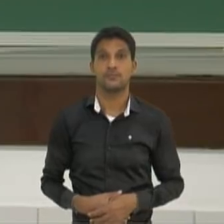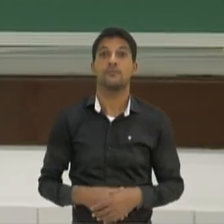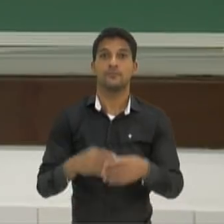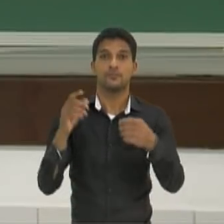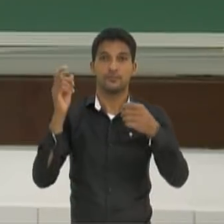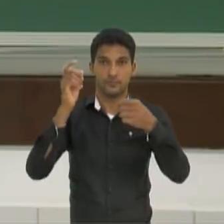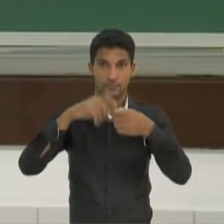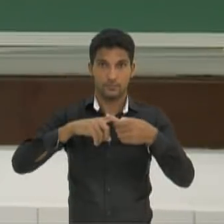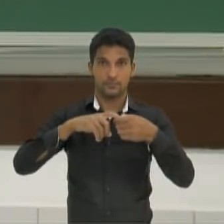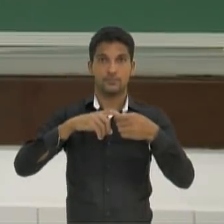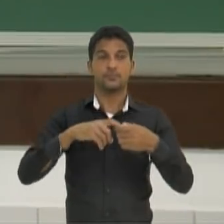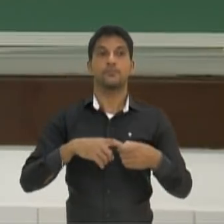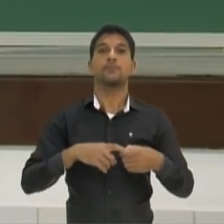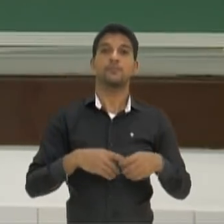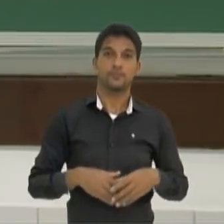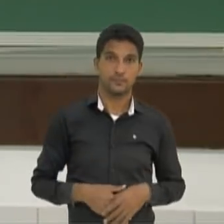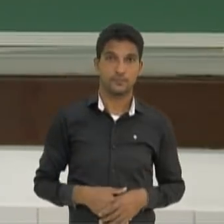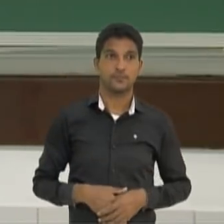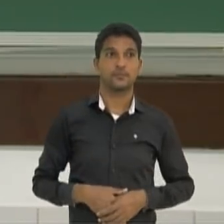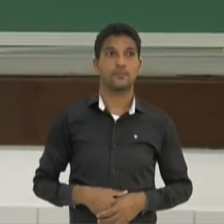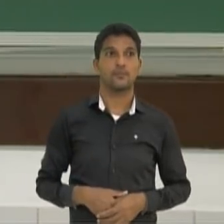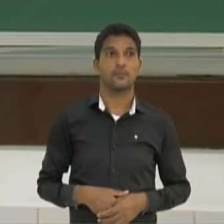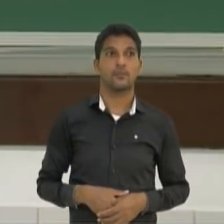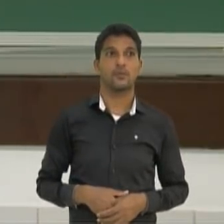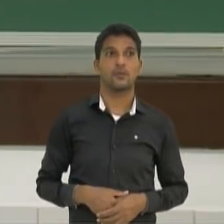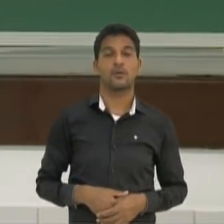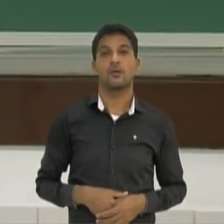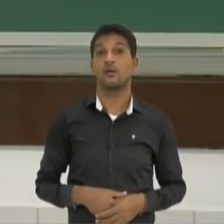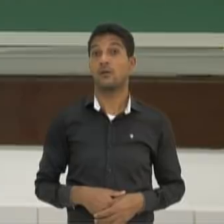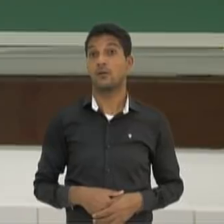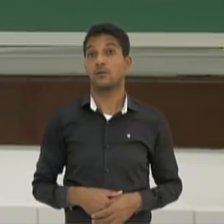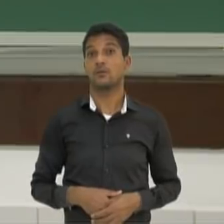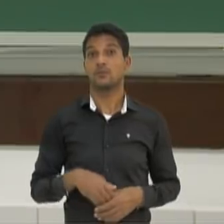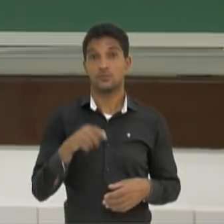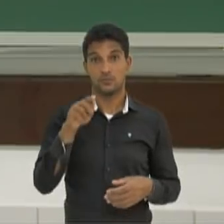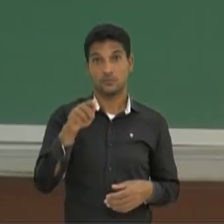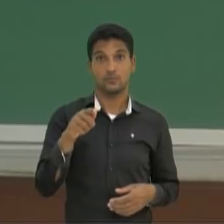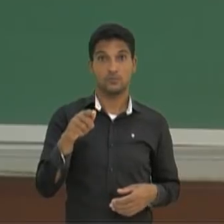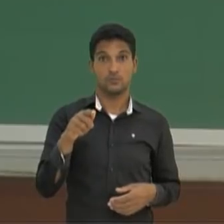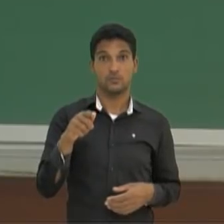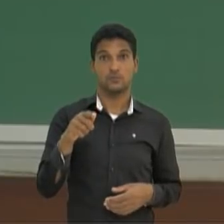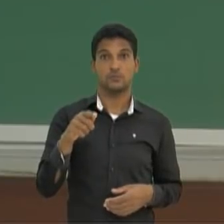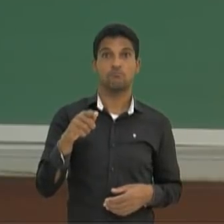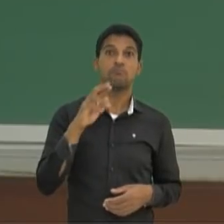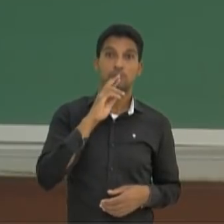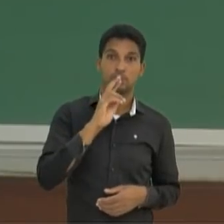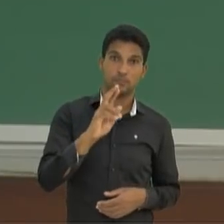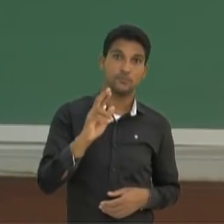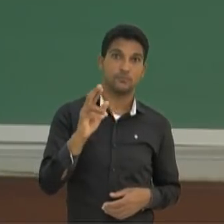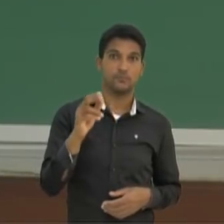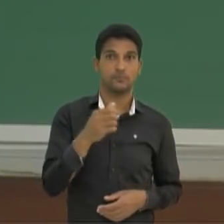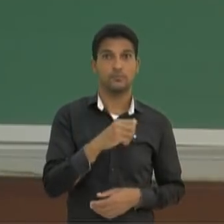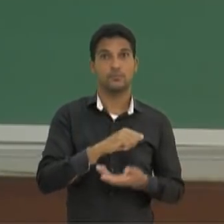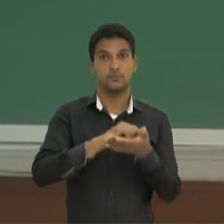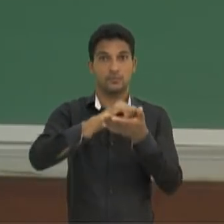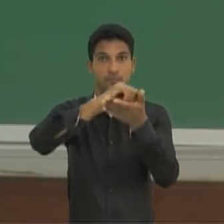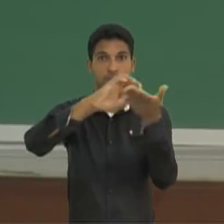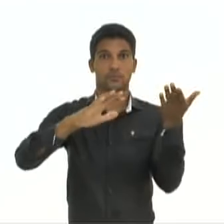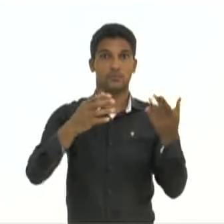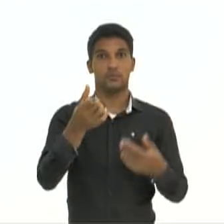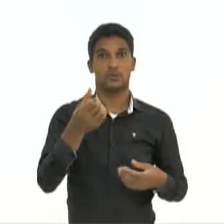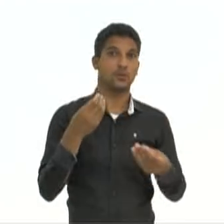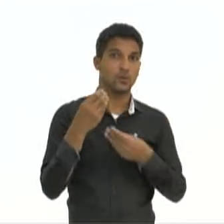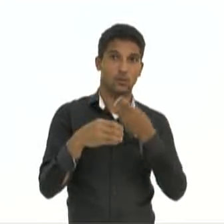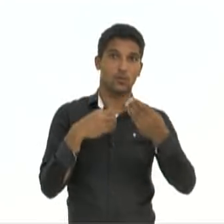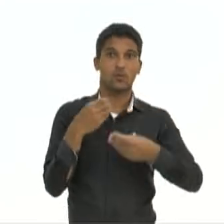E aí, galera, vamos retornar então. Uma possibilidade de acertar o exercício 6, né? Seria a gente responder que o verbo estar,